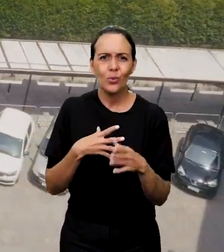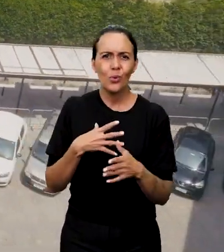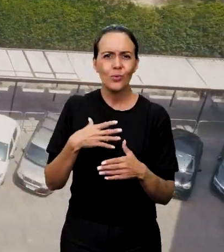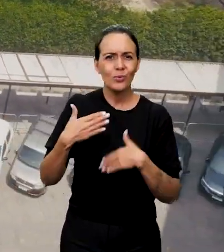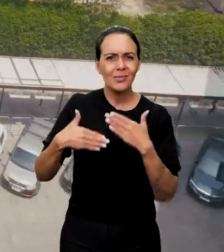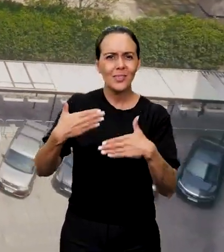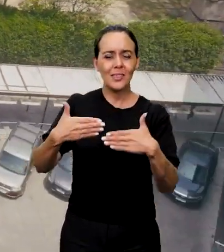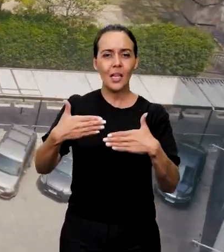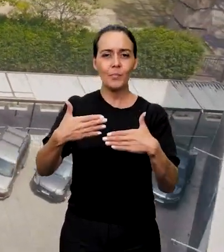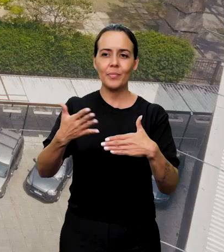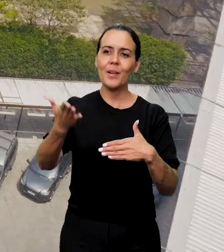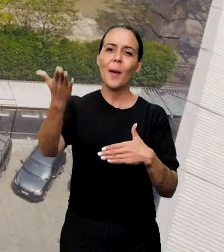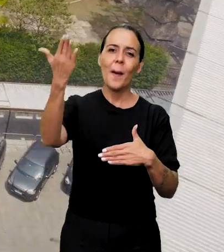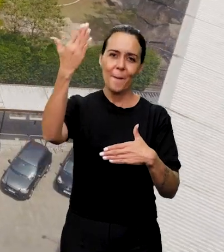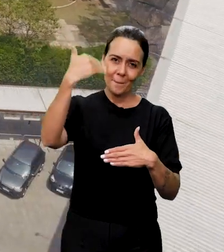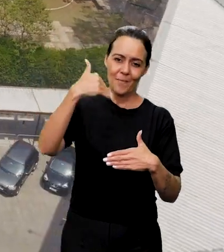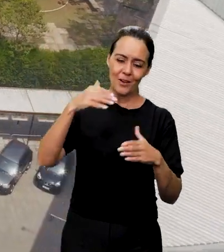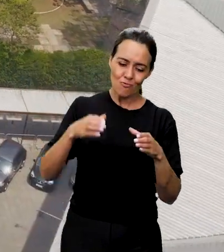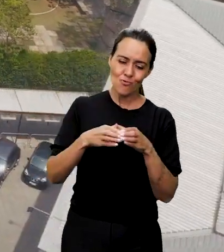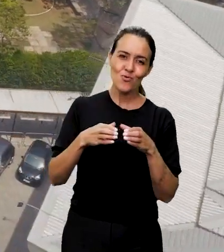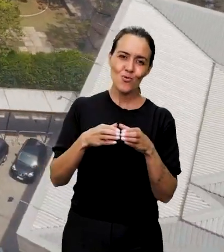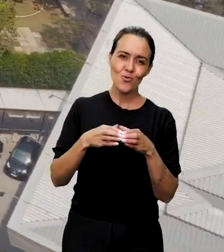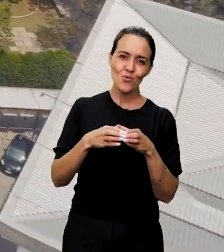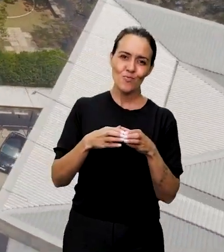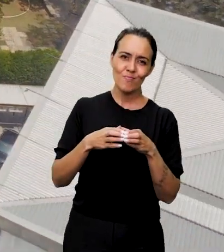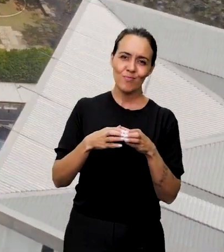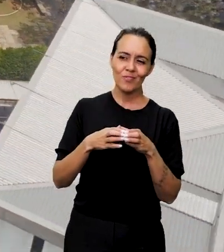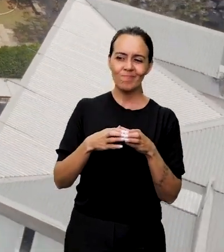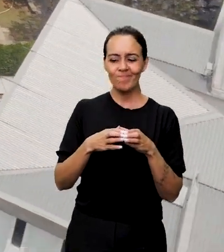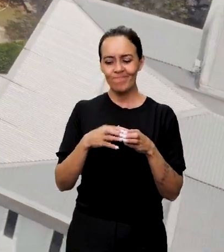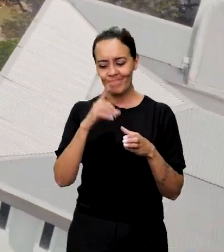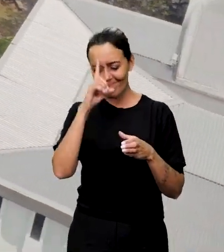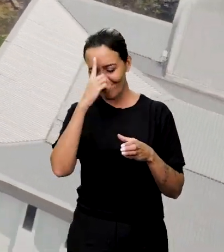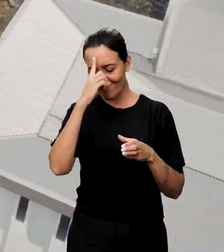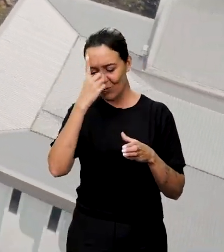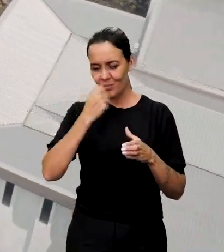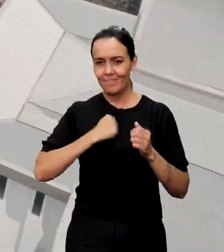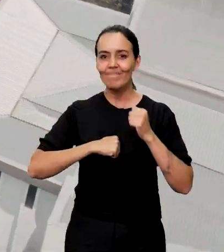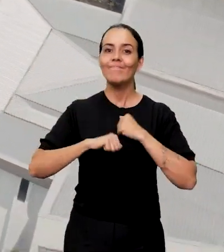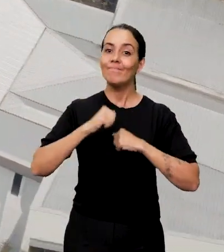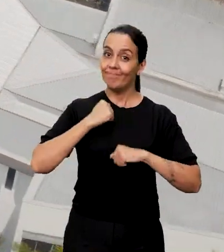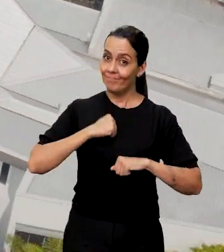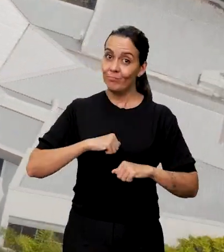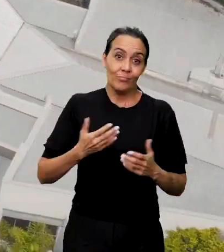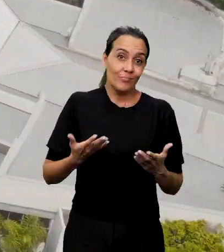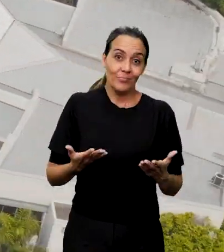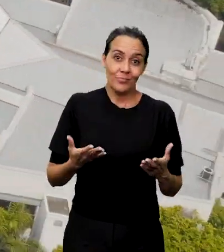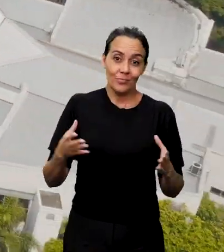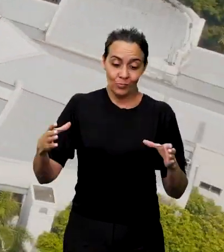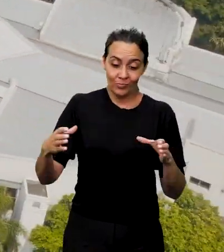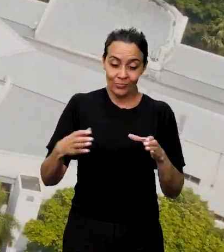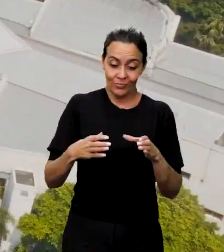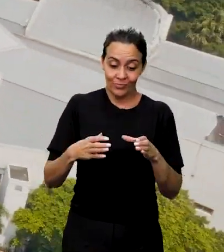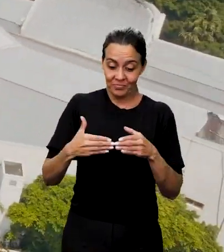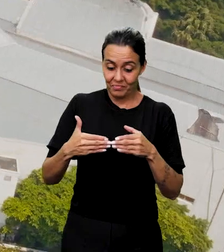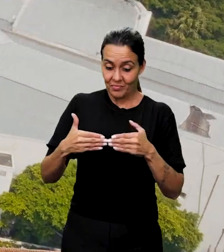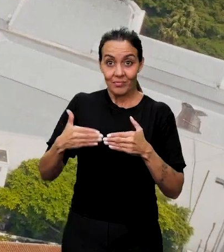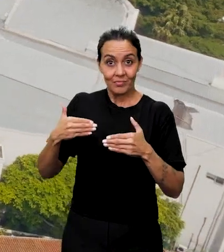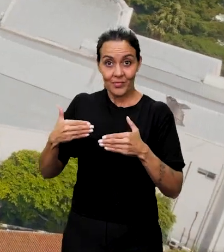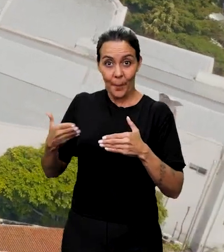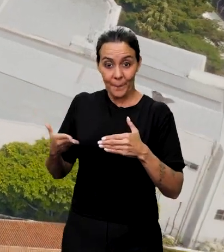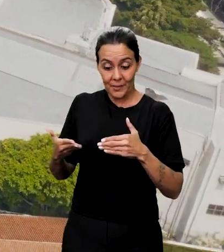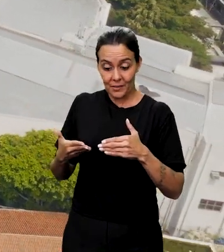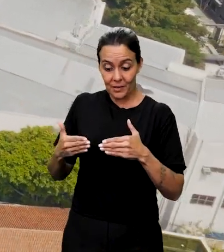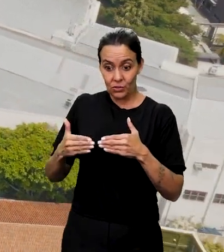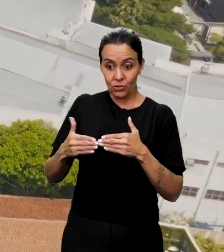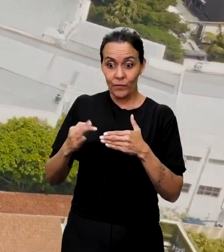tela, Alessandro Bem-vindo ao Marinchetti. clube da incerteza e Psicólogo. da angústia. Não é? Porque nós estamos nesse paredão entre o presente e o futuro.